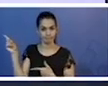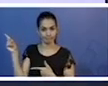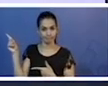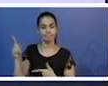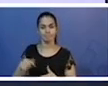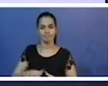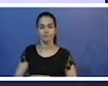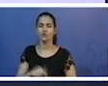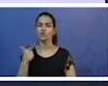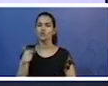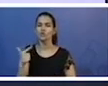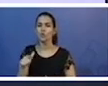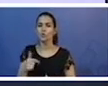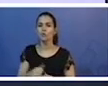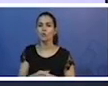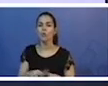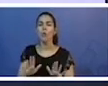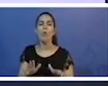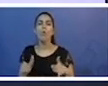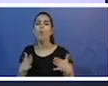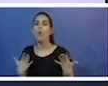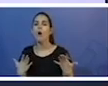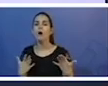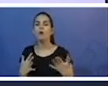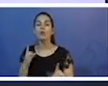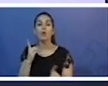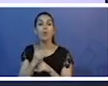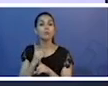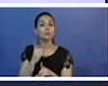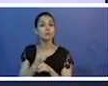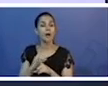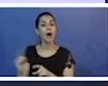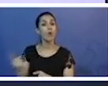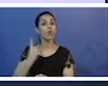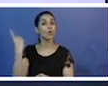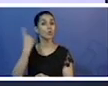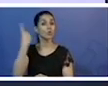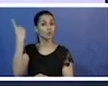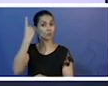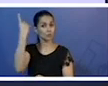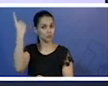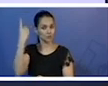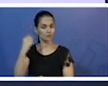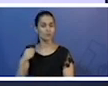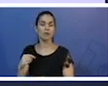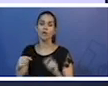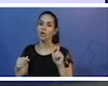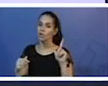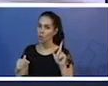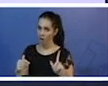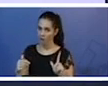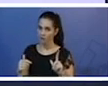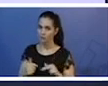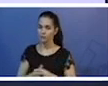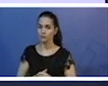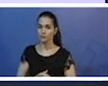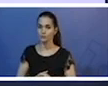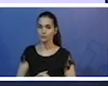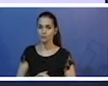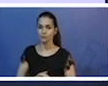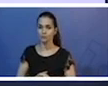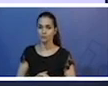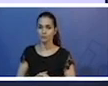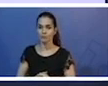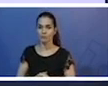Vamos lá, novamente. Qual vai ser a altura e o lado que eu vou usar? A altura, eu